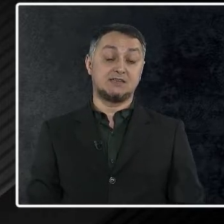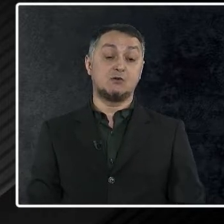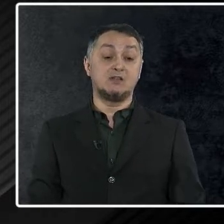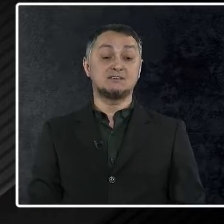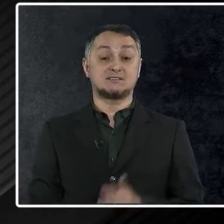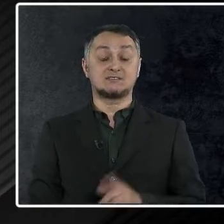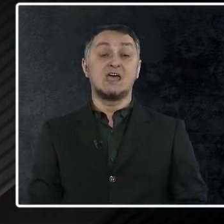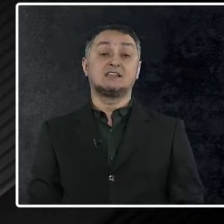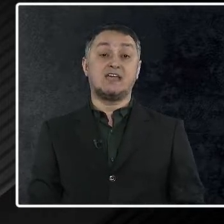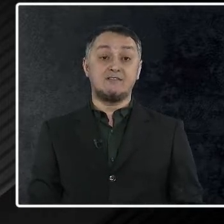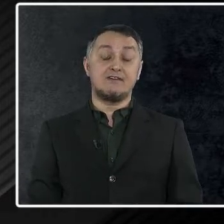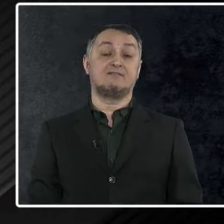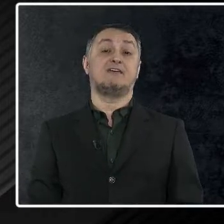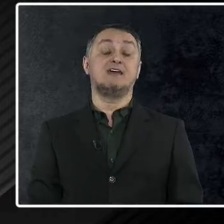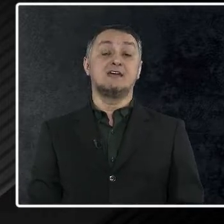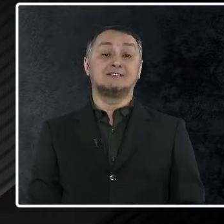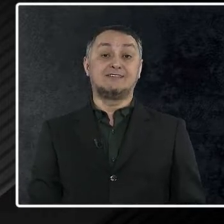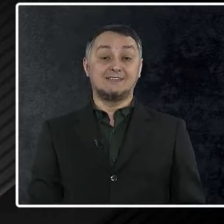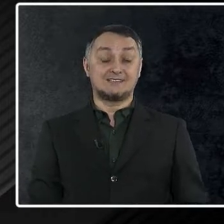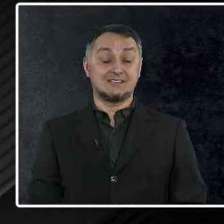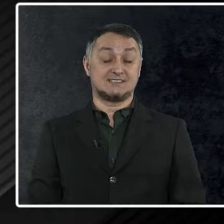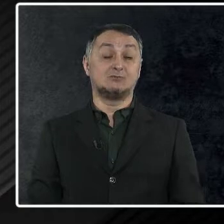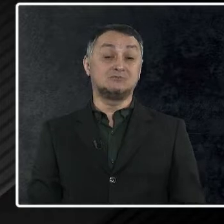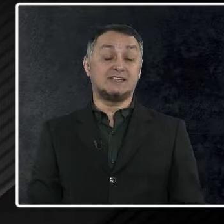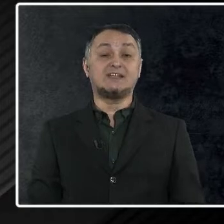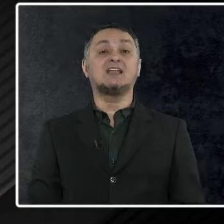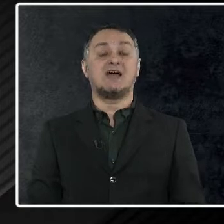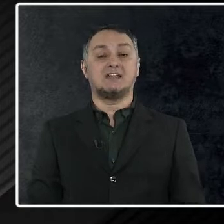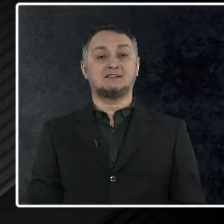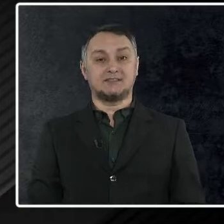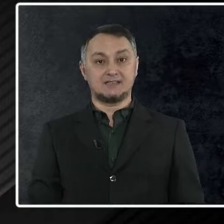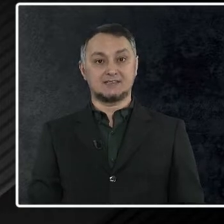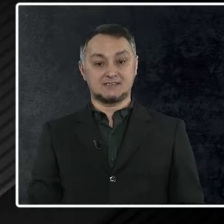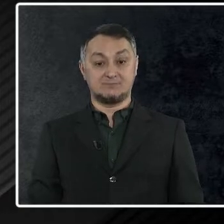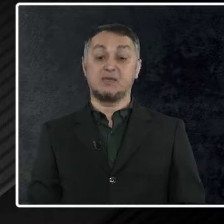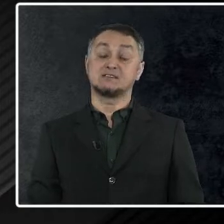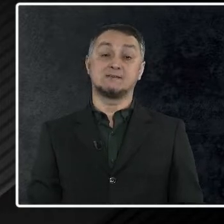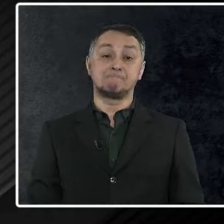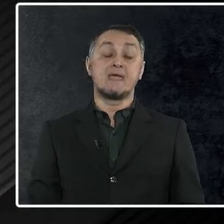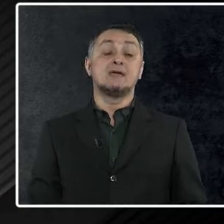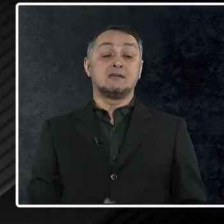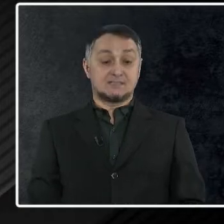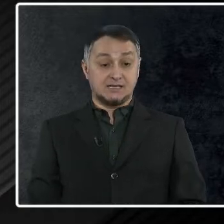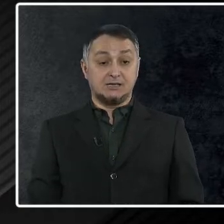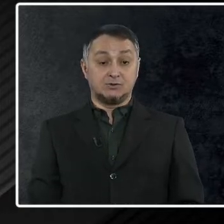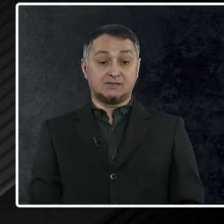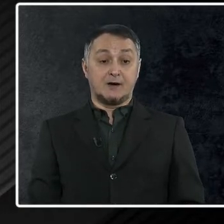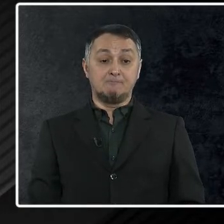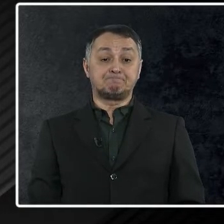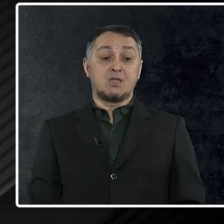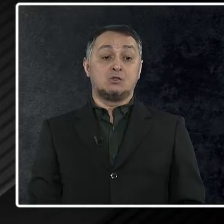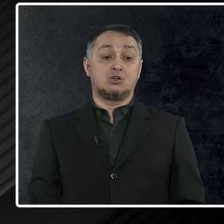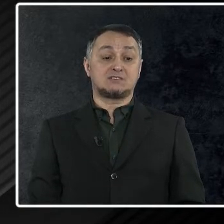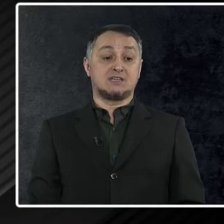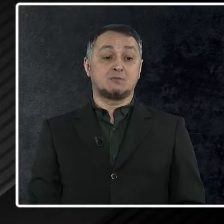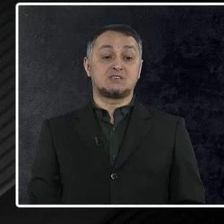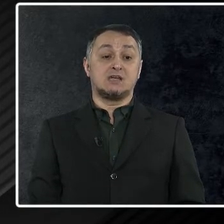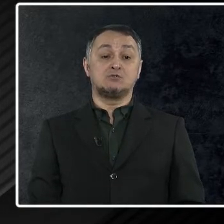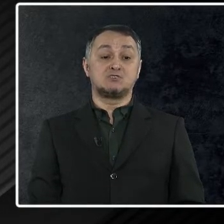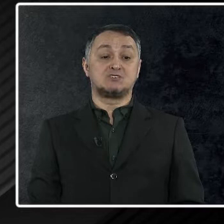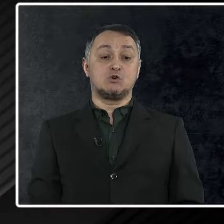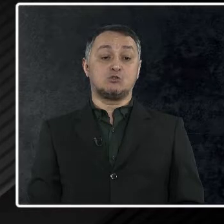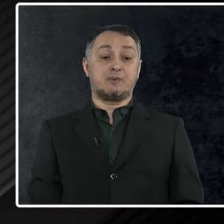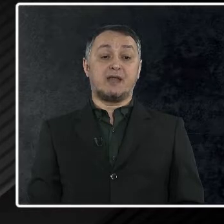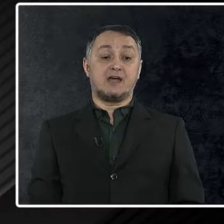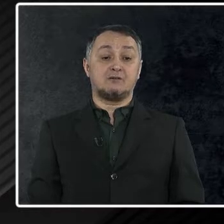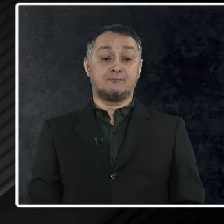despesas seriam listas, deve haver descrição detalhada dessa despesa. Seguindo então, nós temos aí